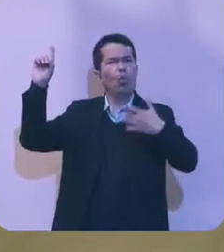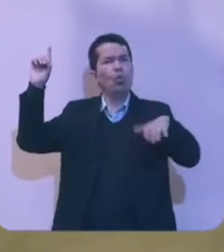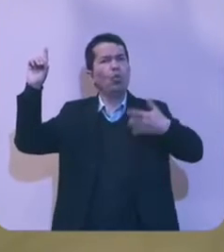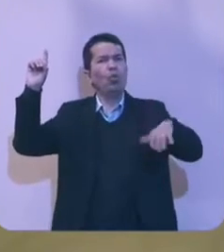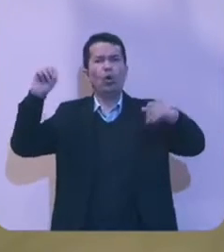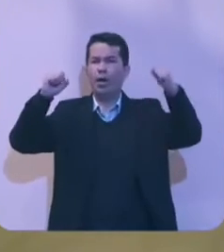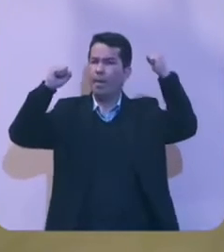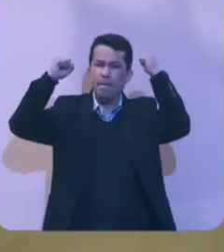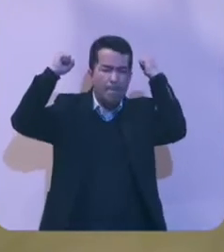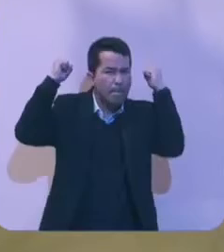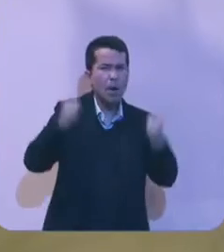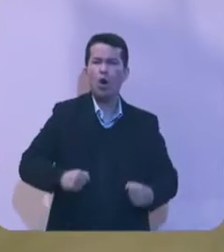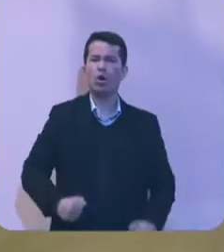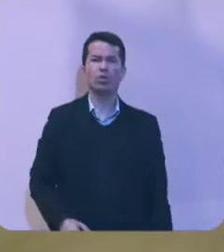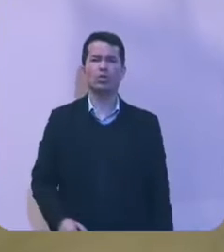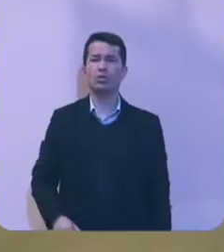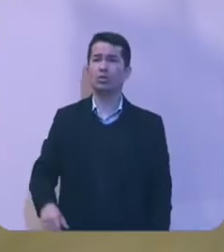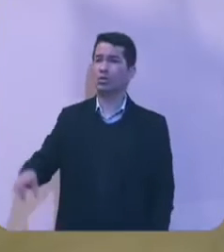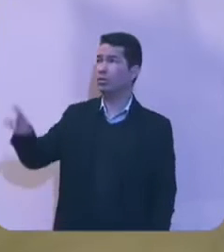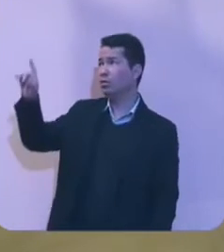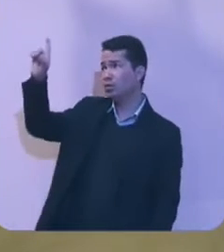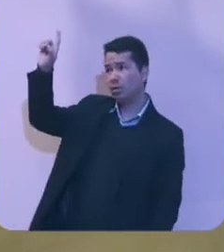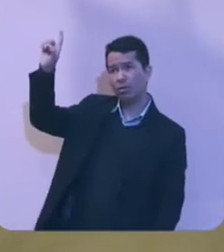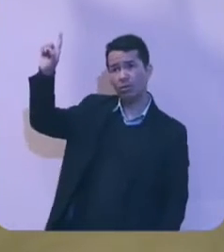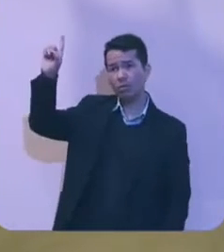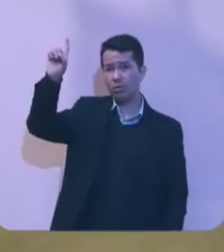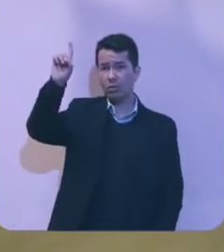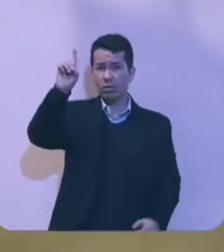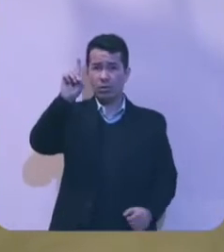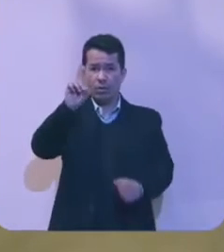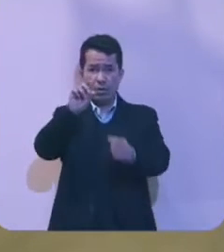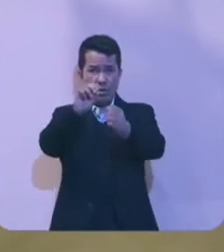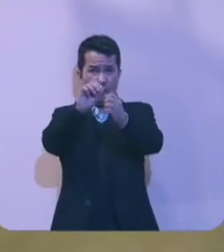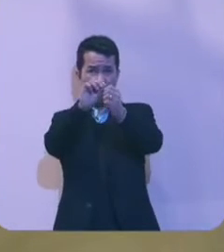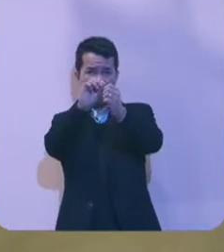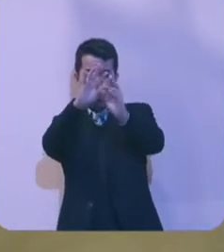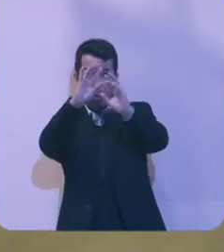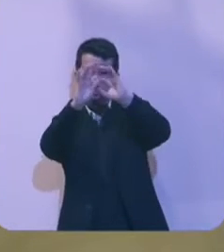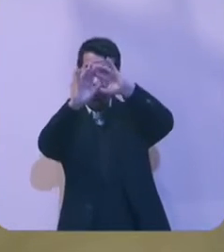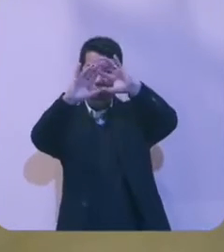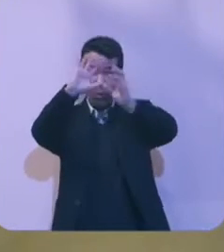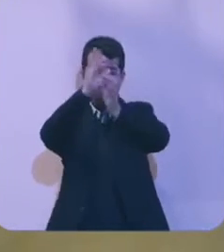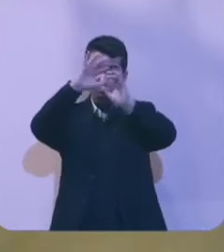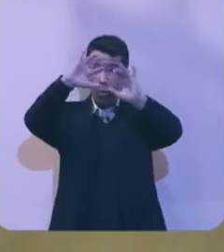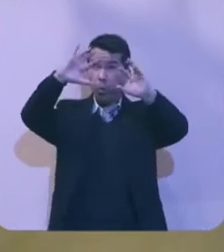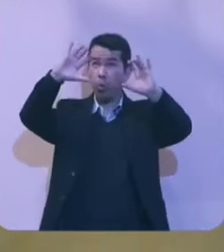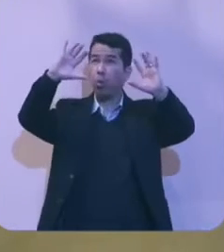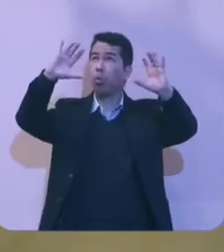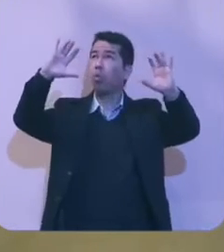pensando que Ele criou os céus e a terra. E quando a gente fala isso, parece